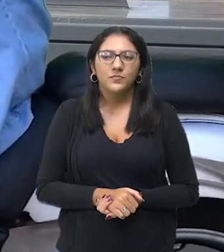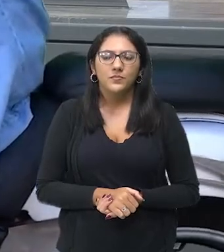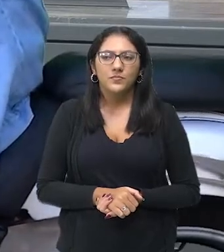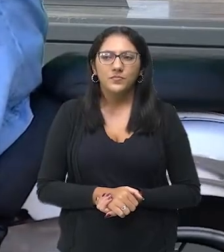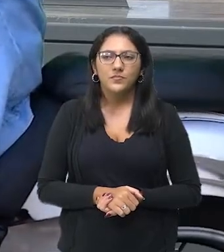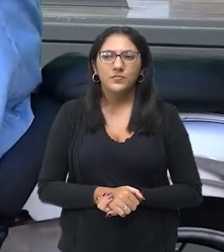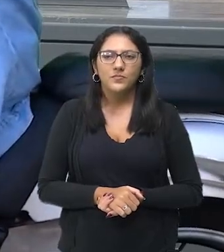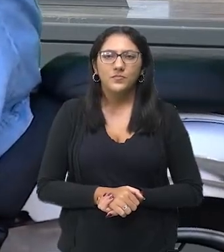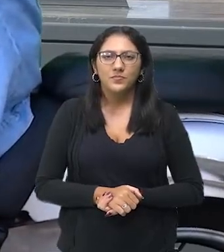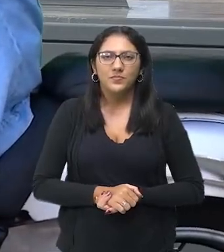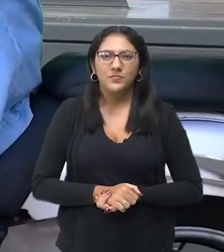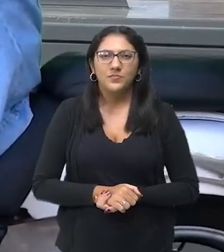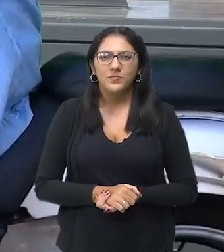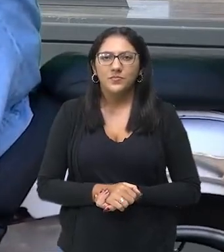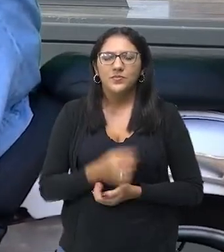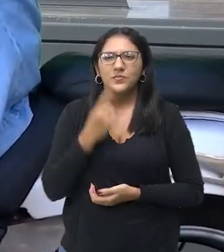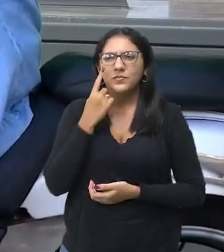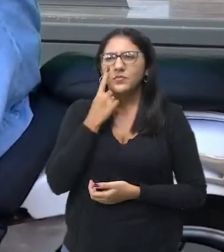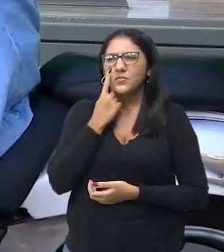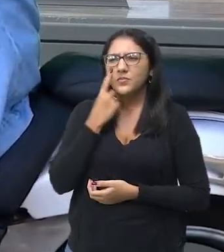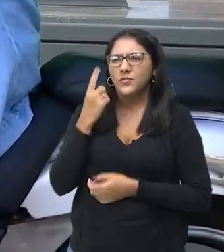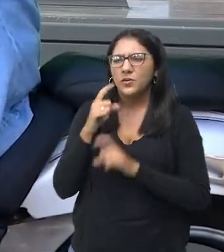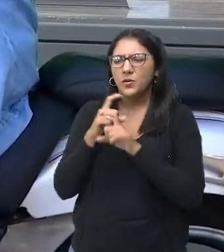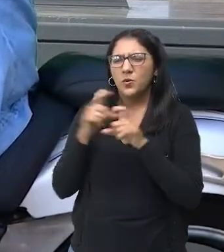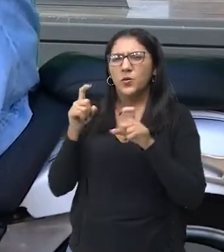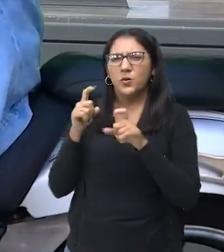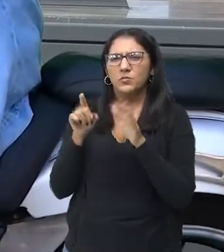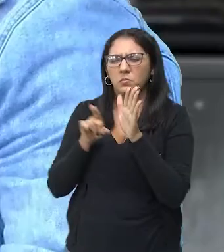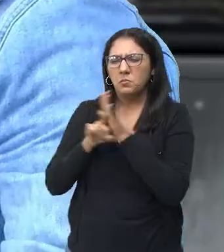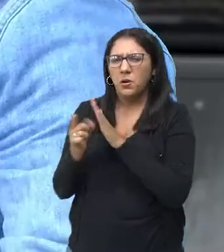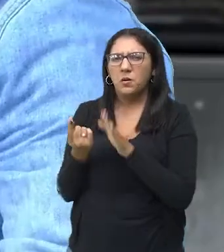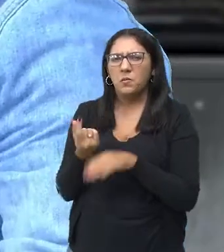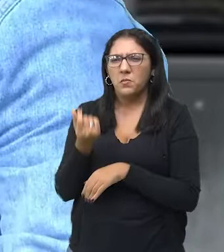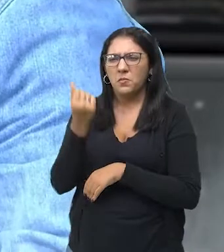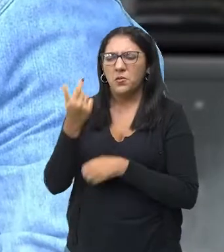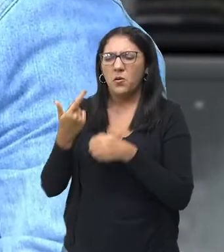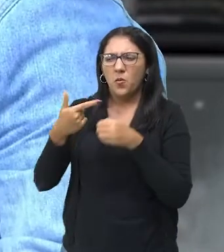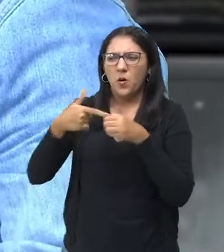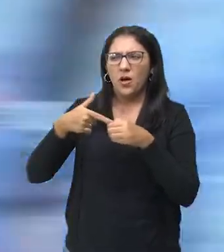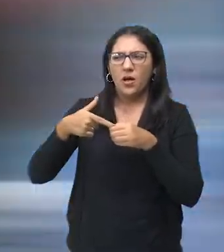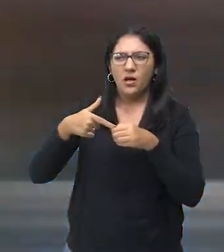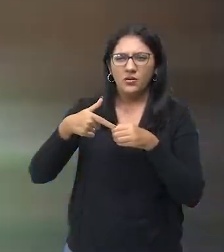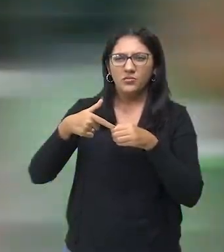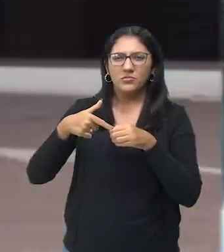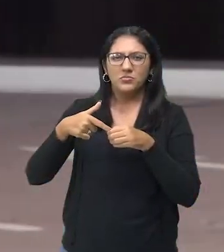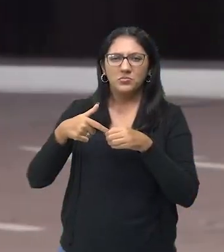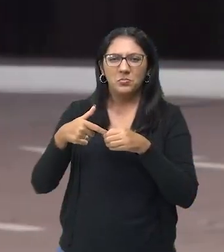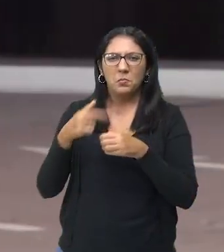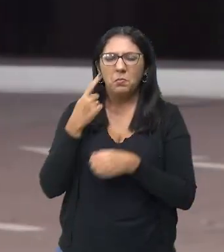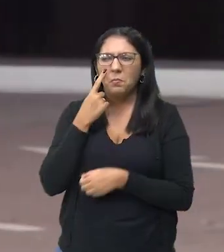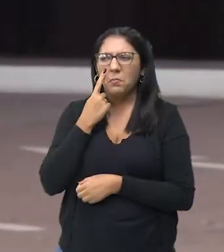Qual é o preço da gasolina? Está ali na placa, senhor. Isso é um assalto.